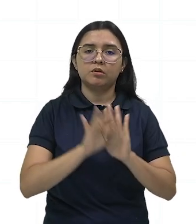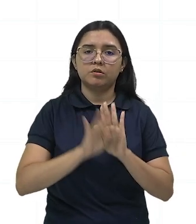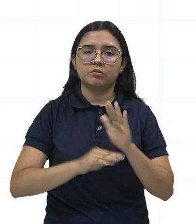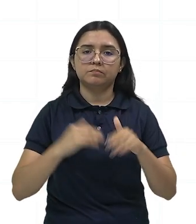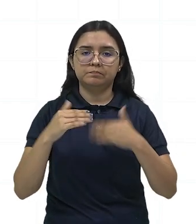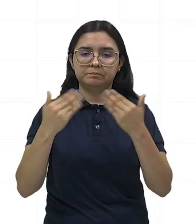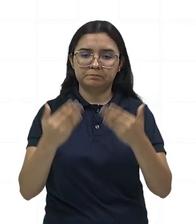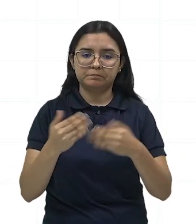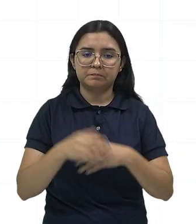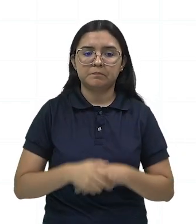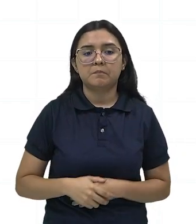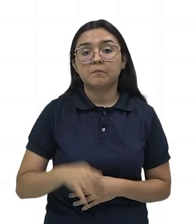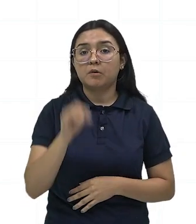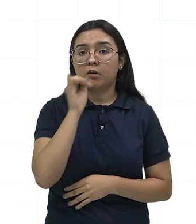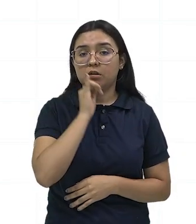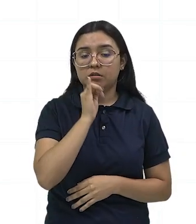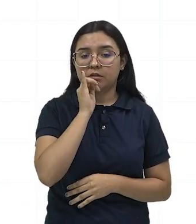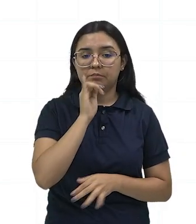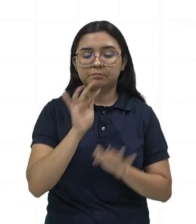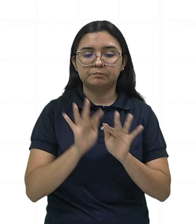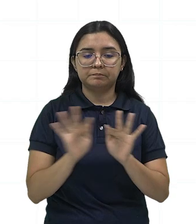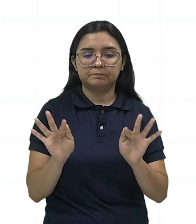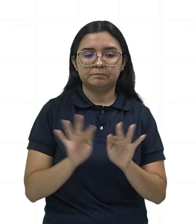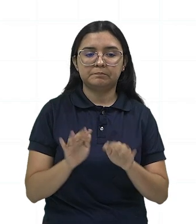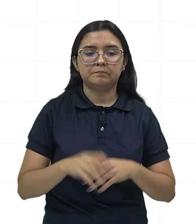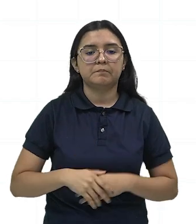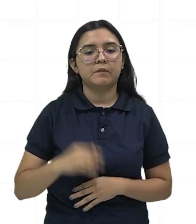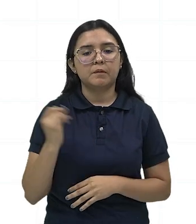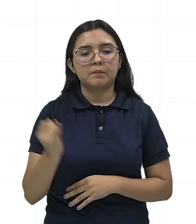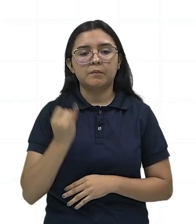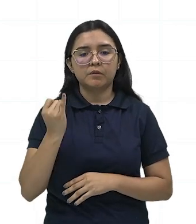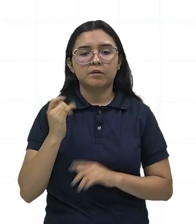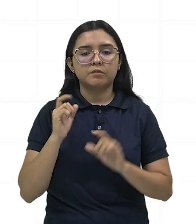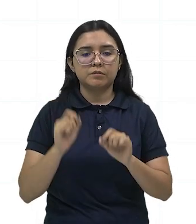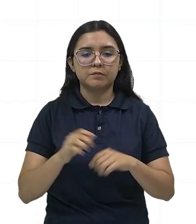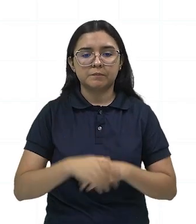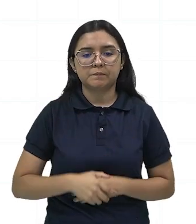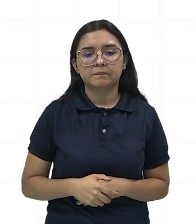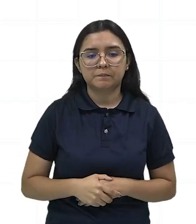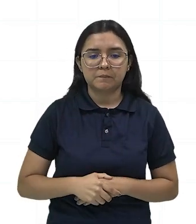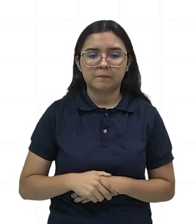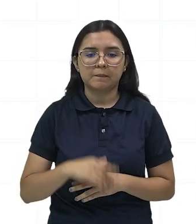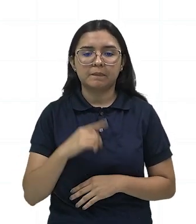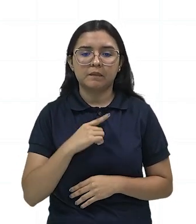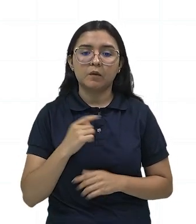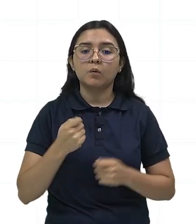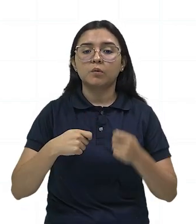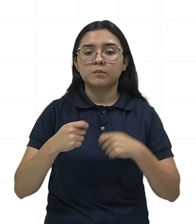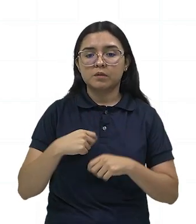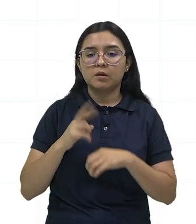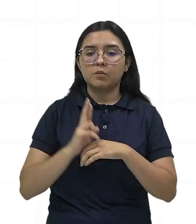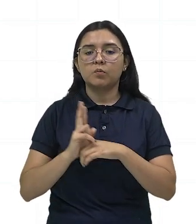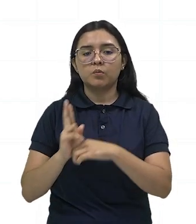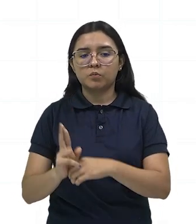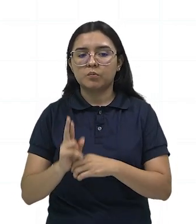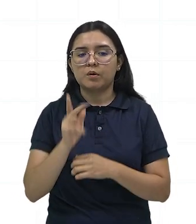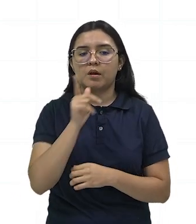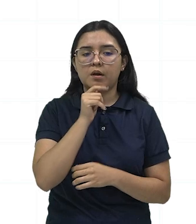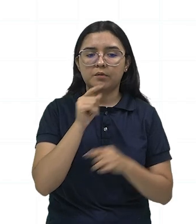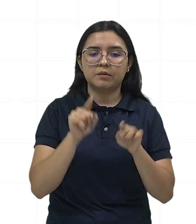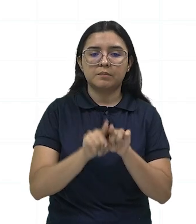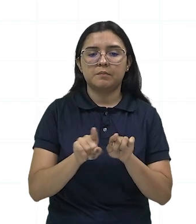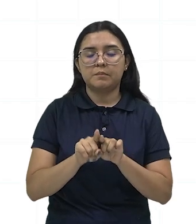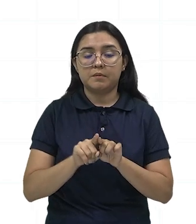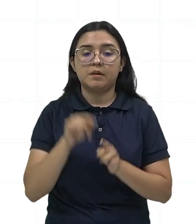exemplo prático: é importante economizar recursos como água